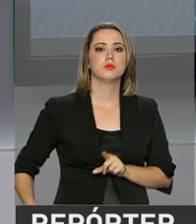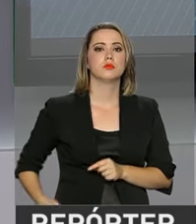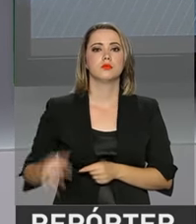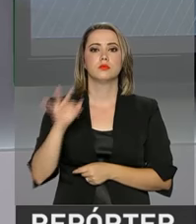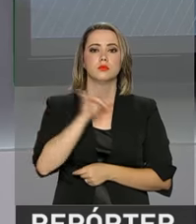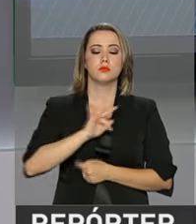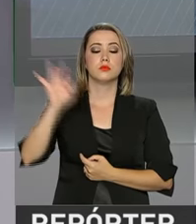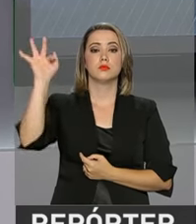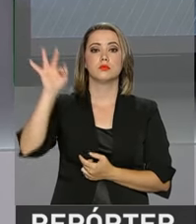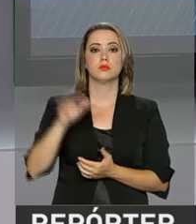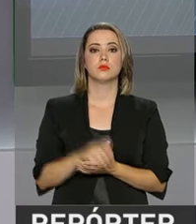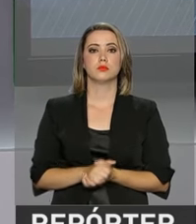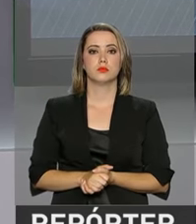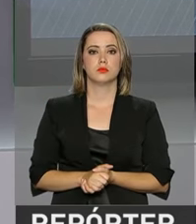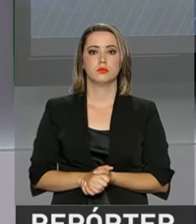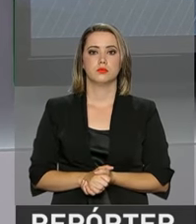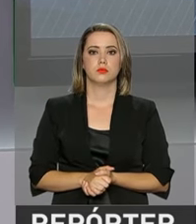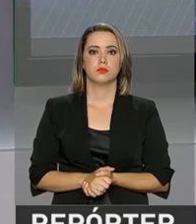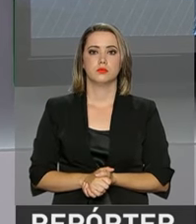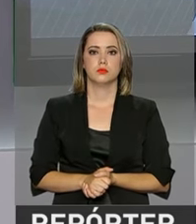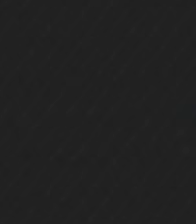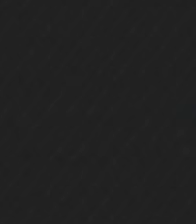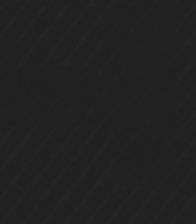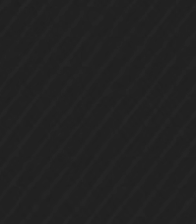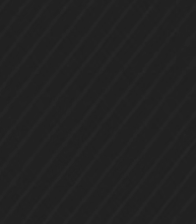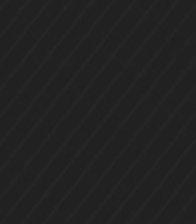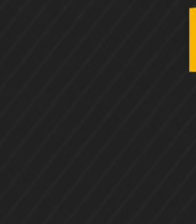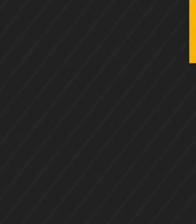na nbr a tv do governo federal